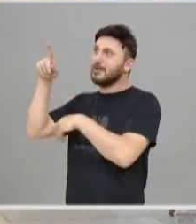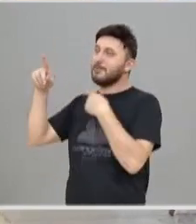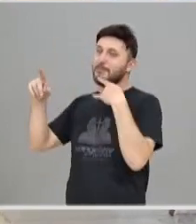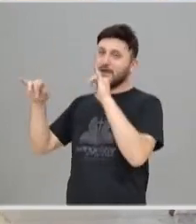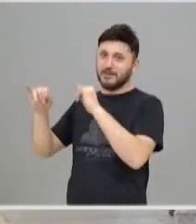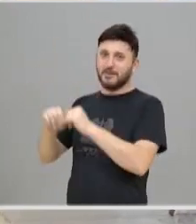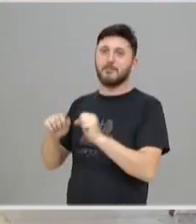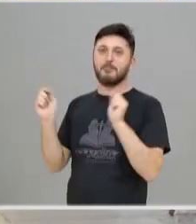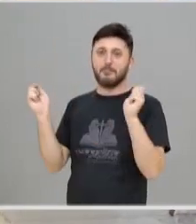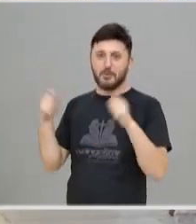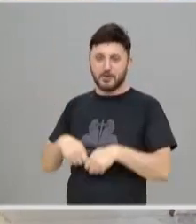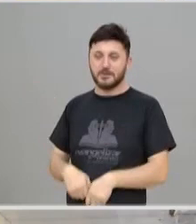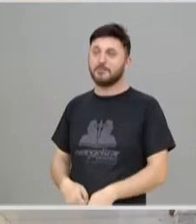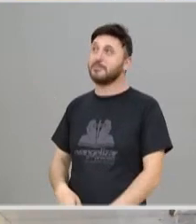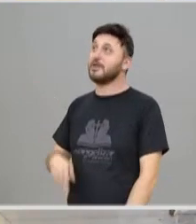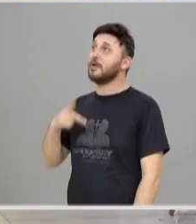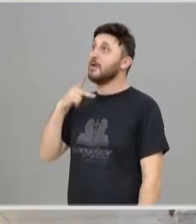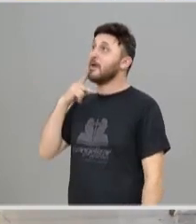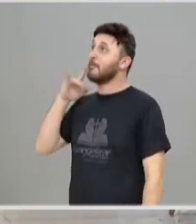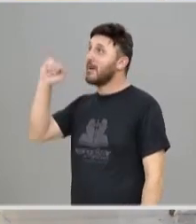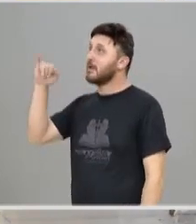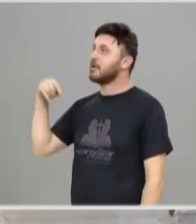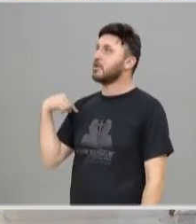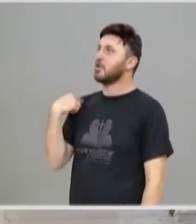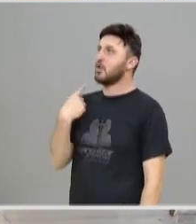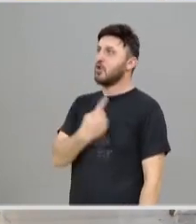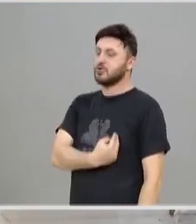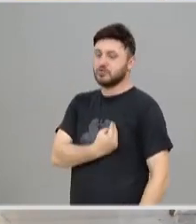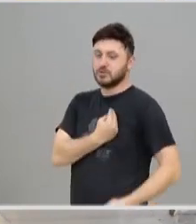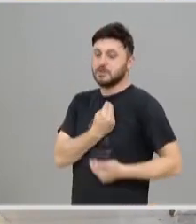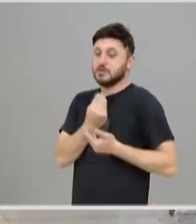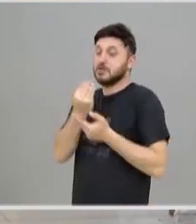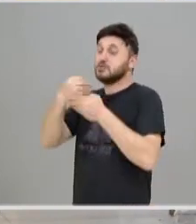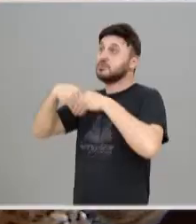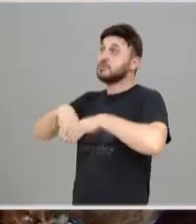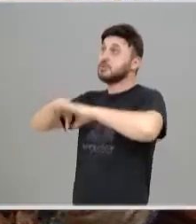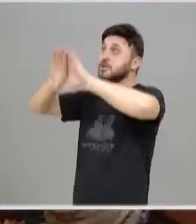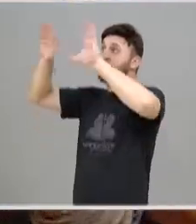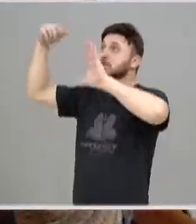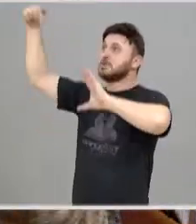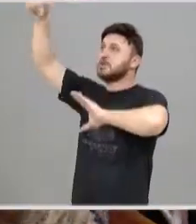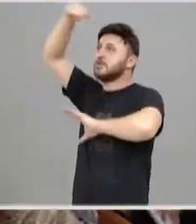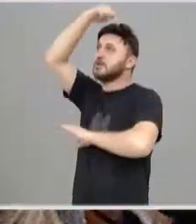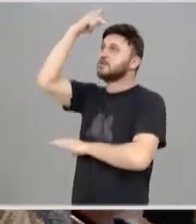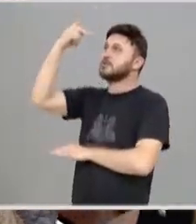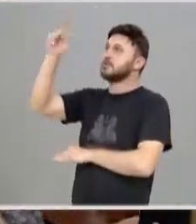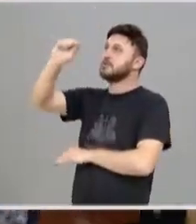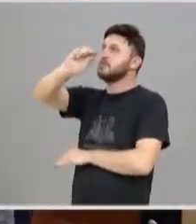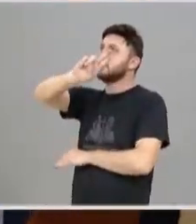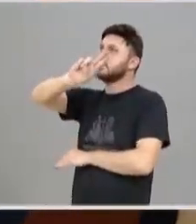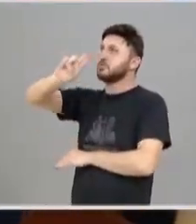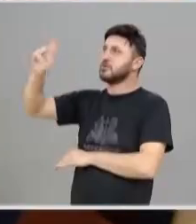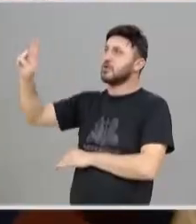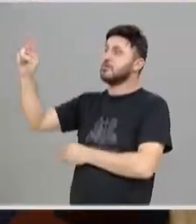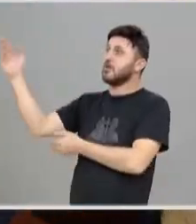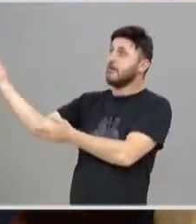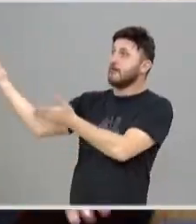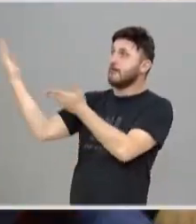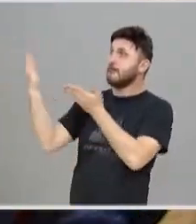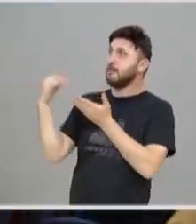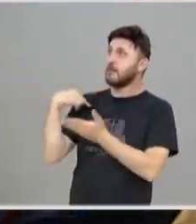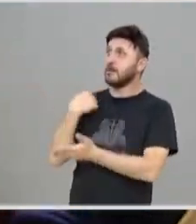façamos. Pai nosso, que estais nos céus, santificado seja o vosso